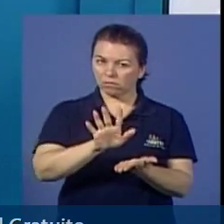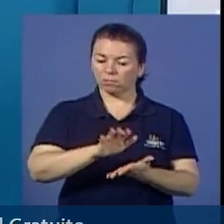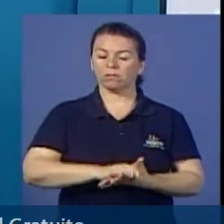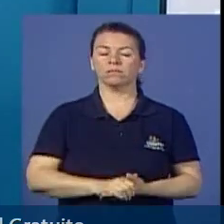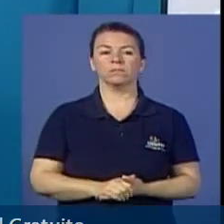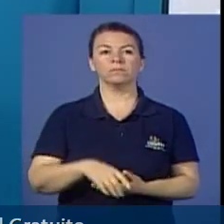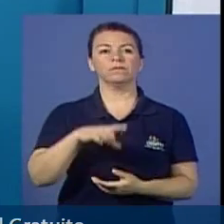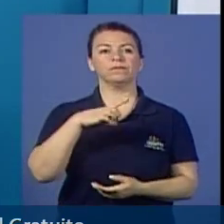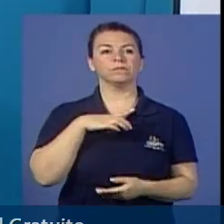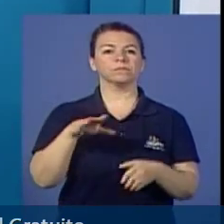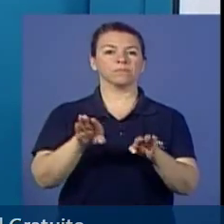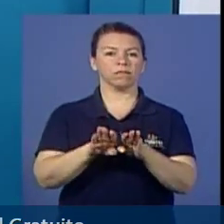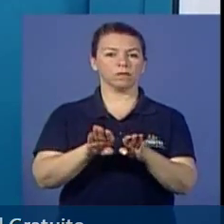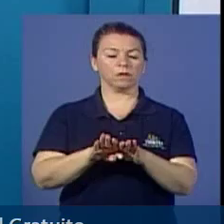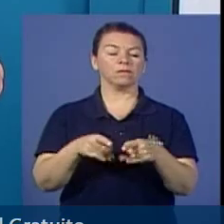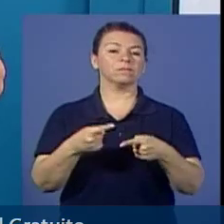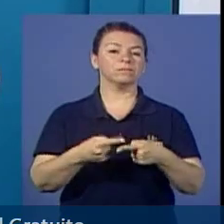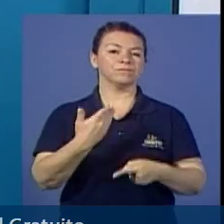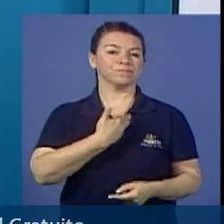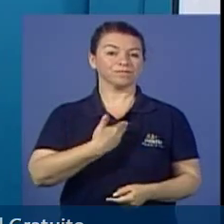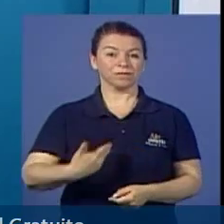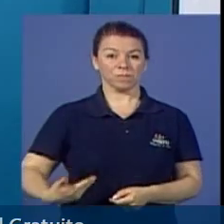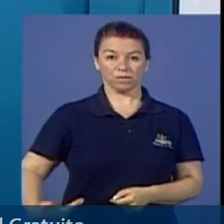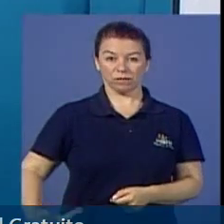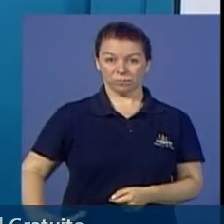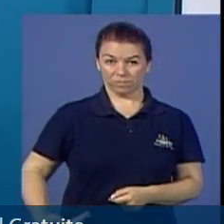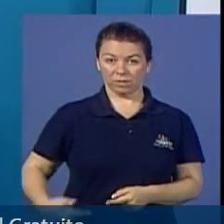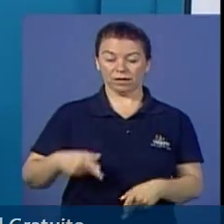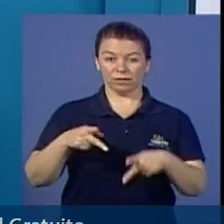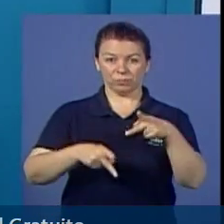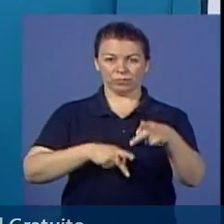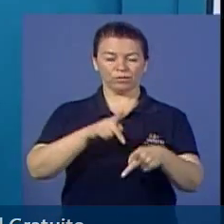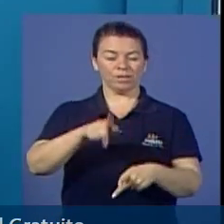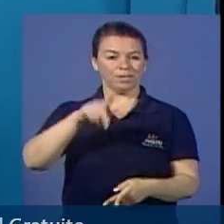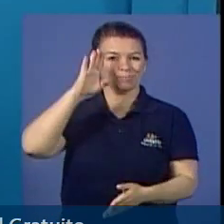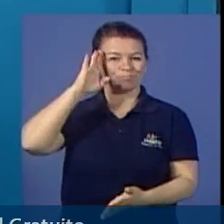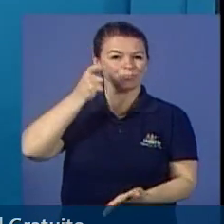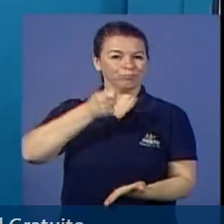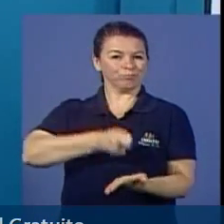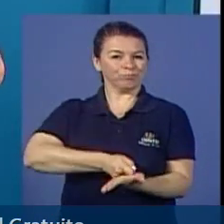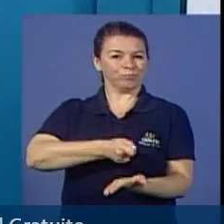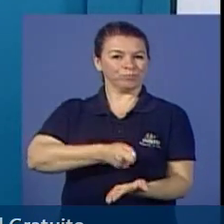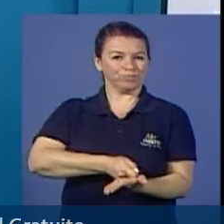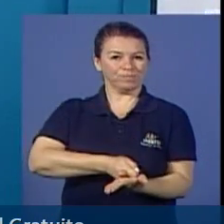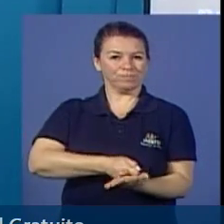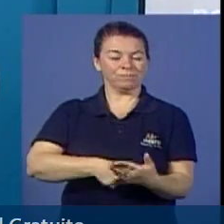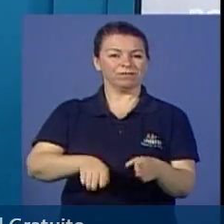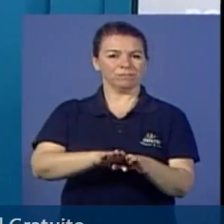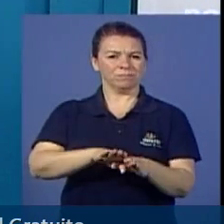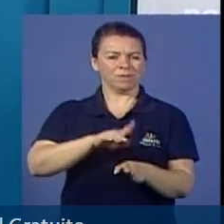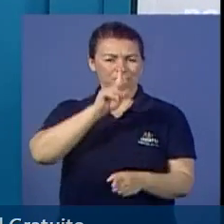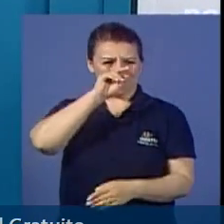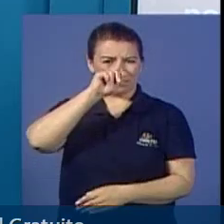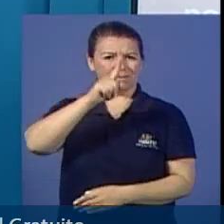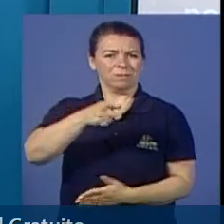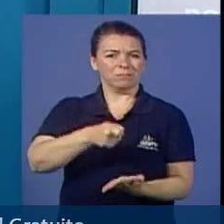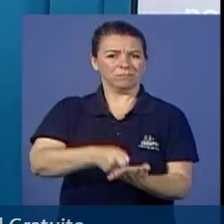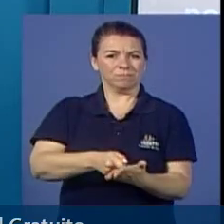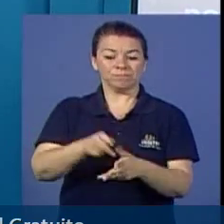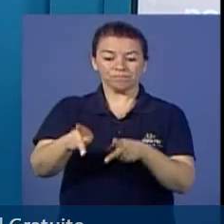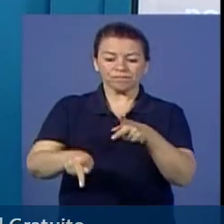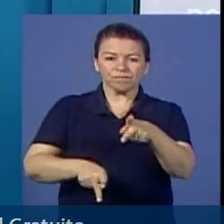com um governo que se mostrava extremamente autoritário e o povo vai se revoltar, o